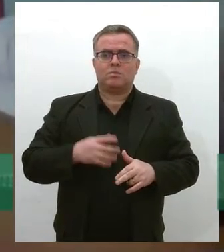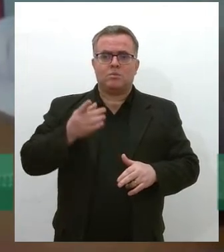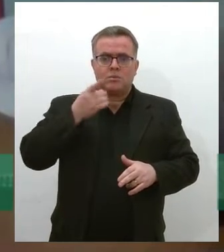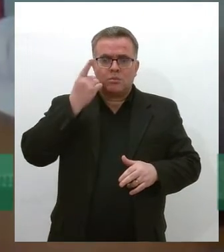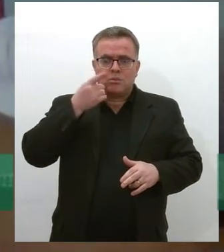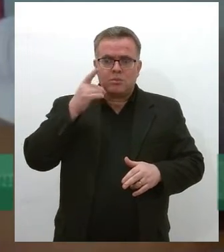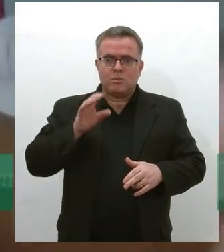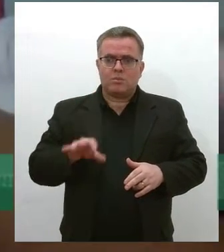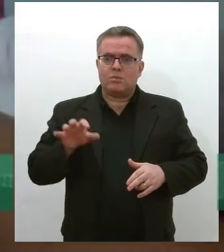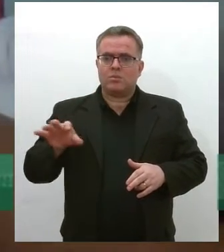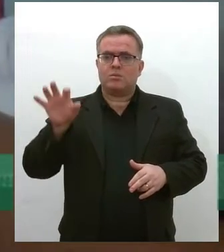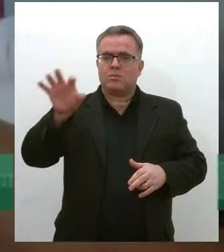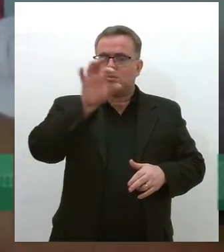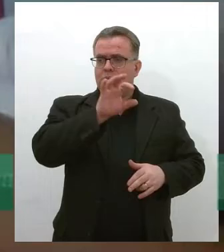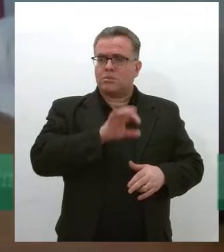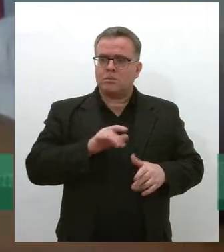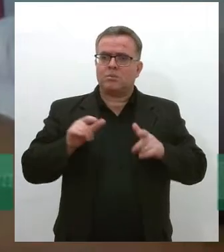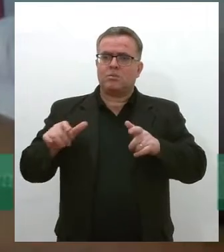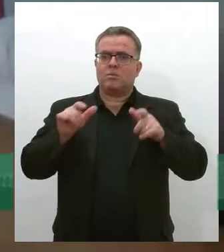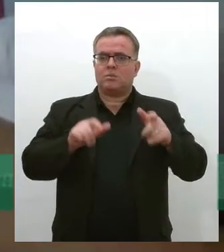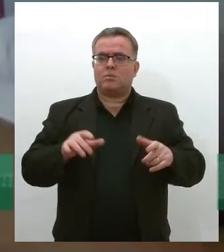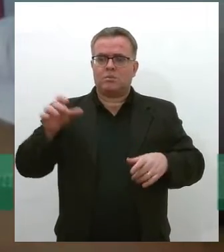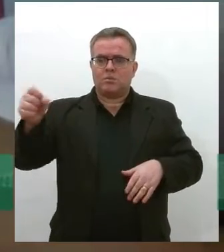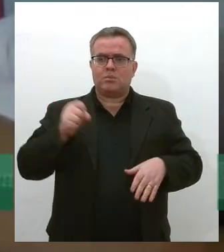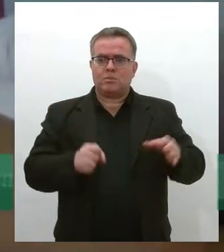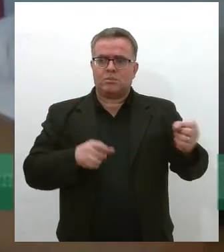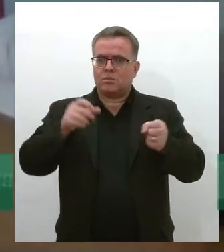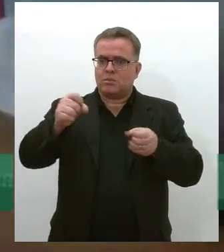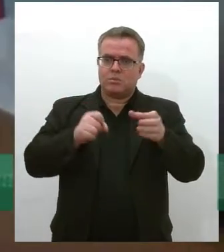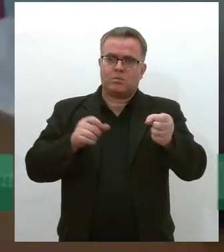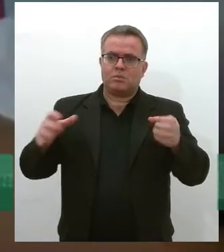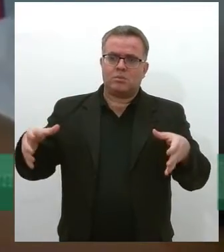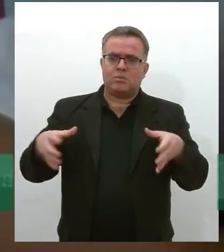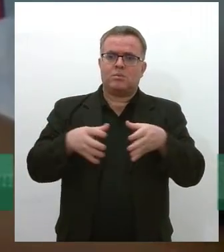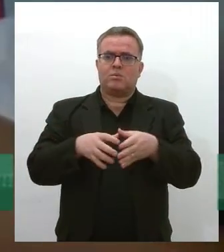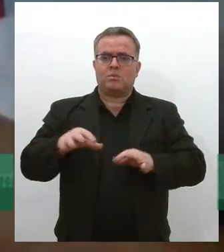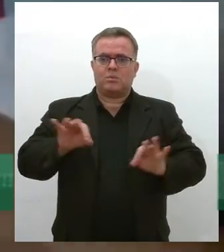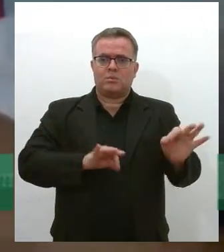mandem representantes, para que todos possam fazer uma constituição,